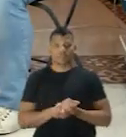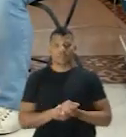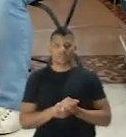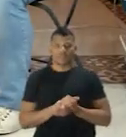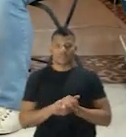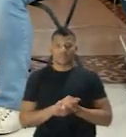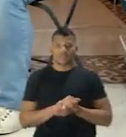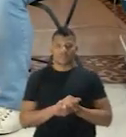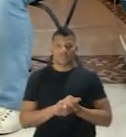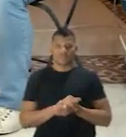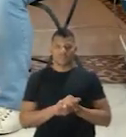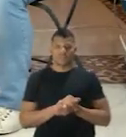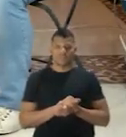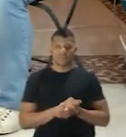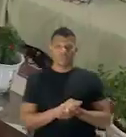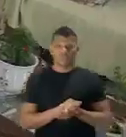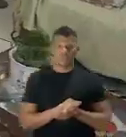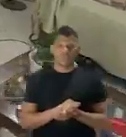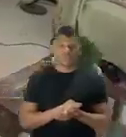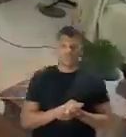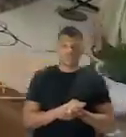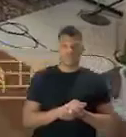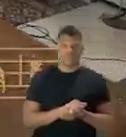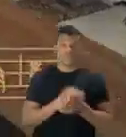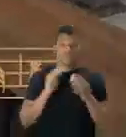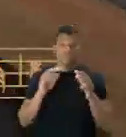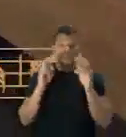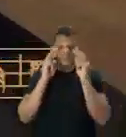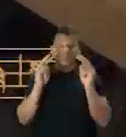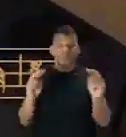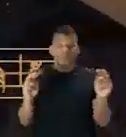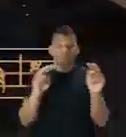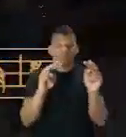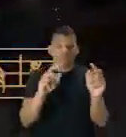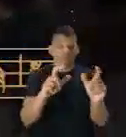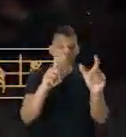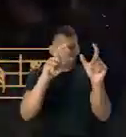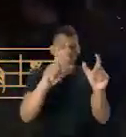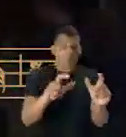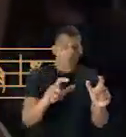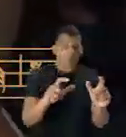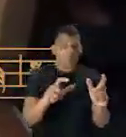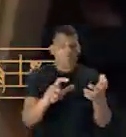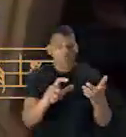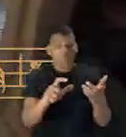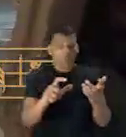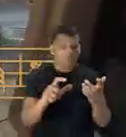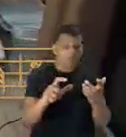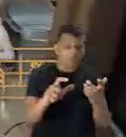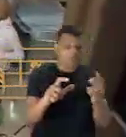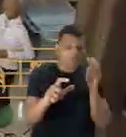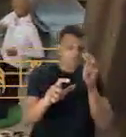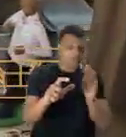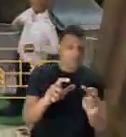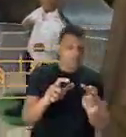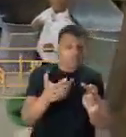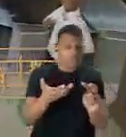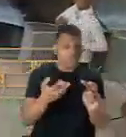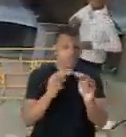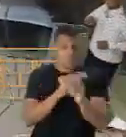Quando eu olho o meu olho além do espelho, tem alguém que me olha e não sou eu.